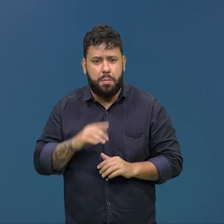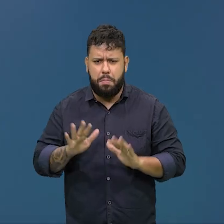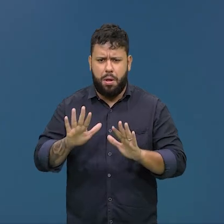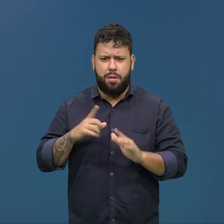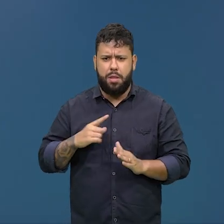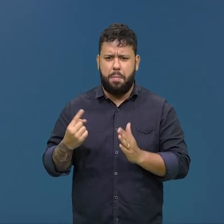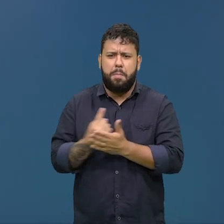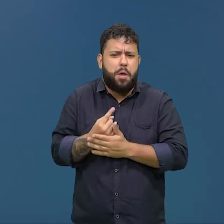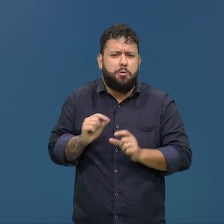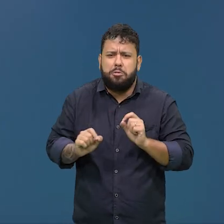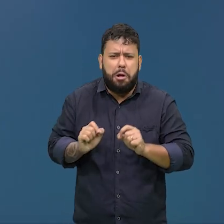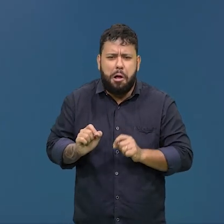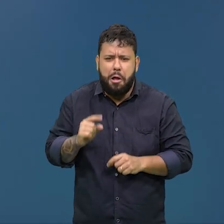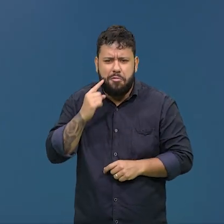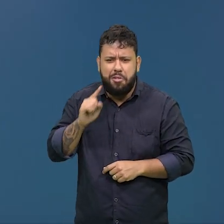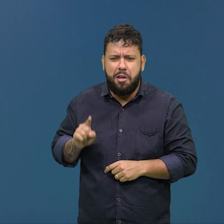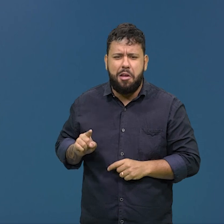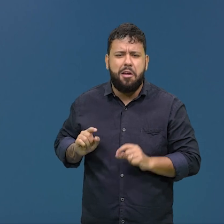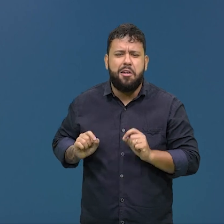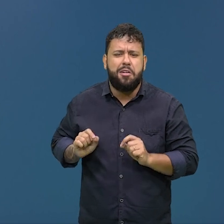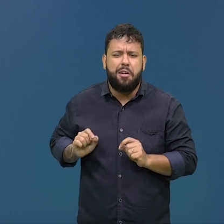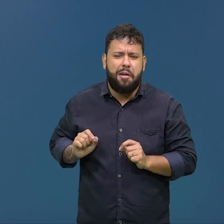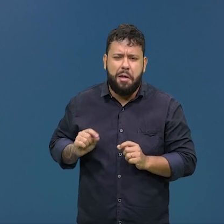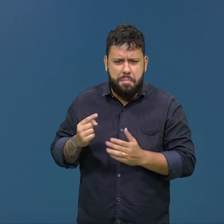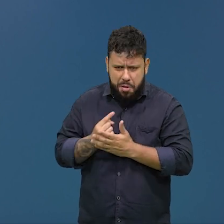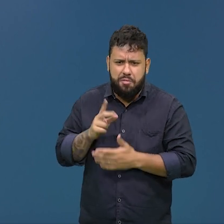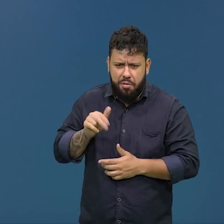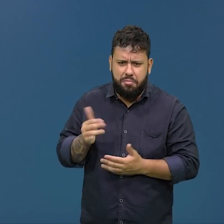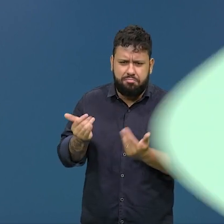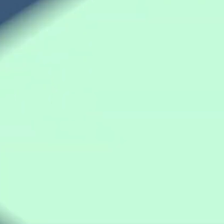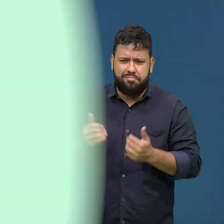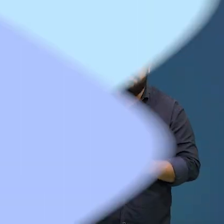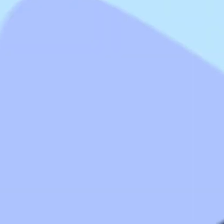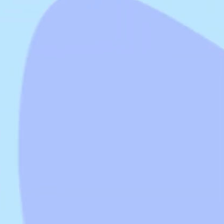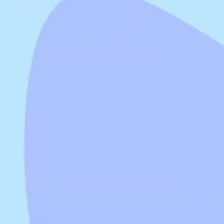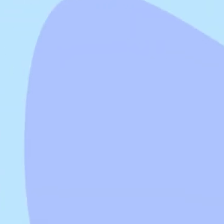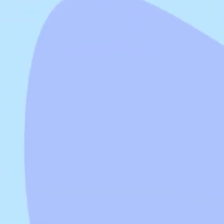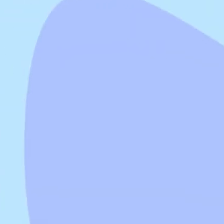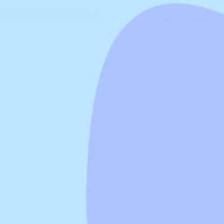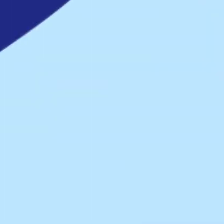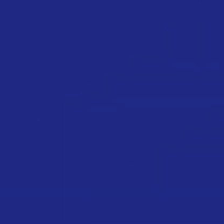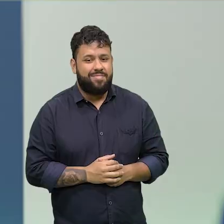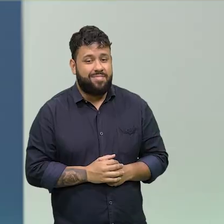Opa, tem uma pergunta de alguém. Gui, você vai fazer uma pergunta, Gui? Manda aí.